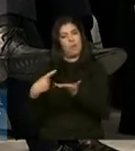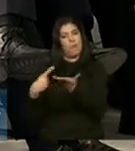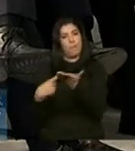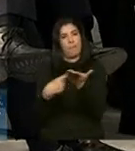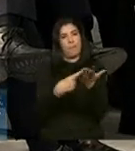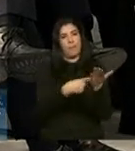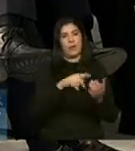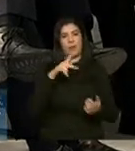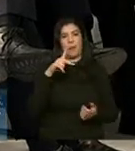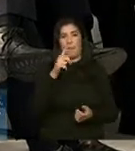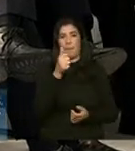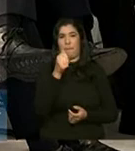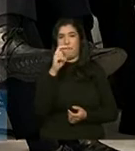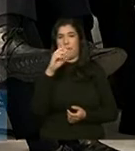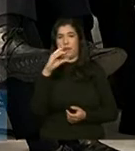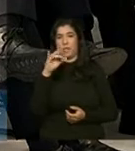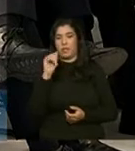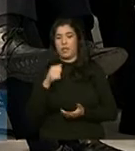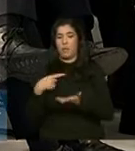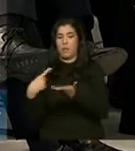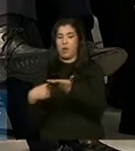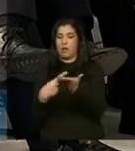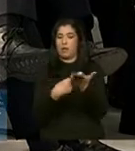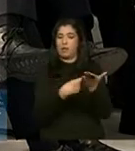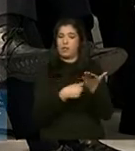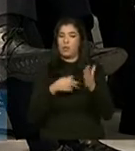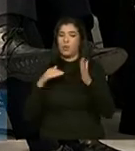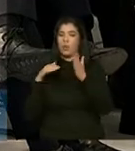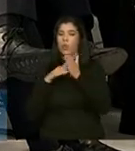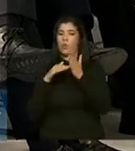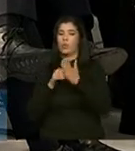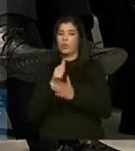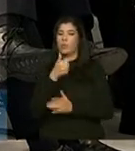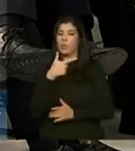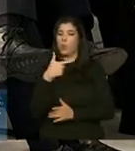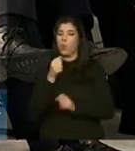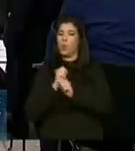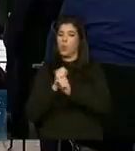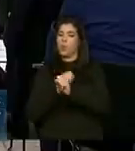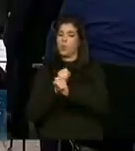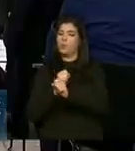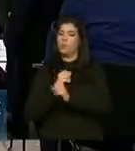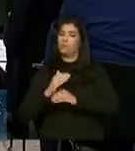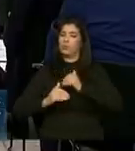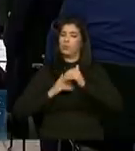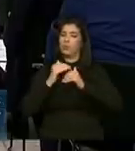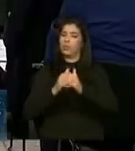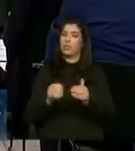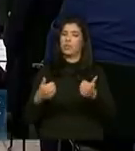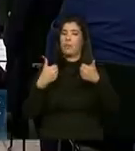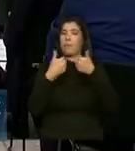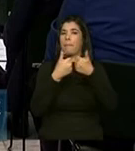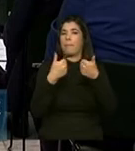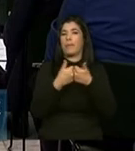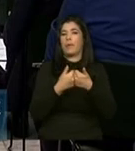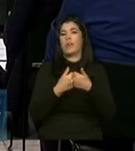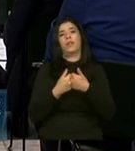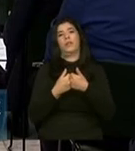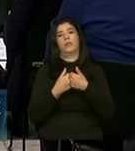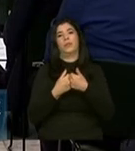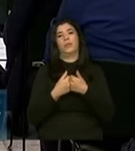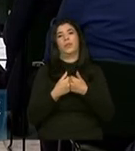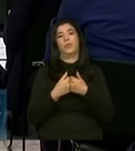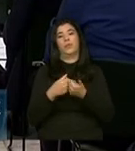vem sendo desenvolvido nos últimos 12 anos, numa interlocução muito próxima com o setor empresarial